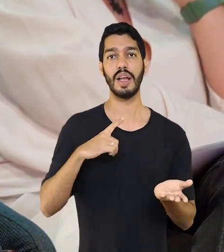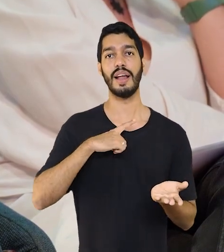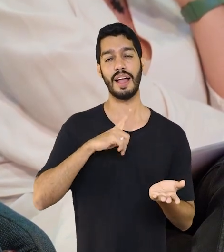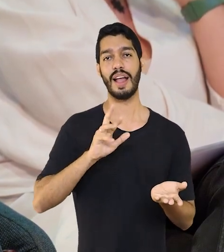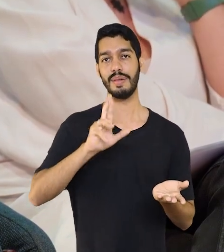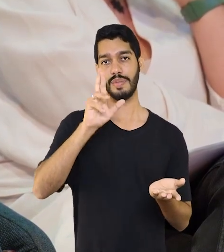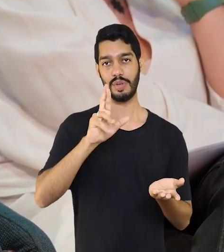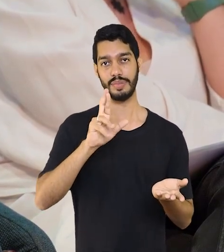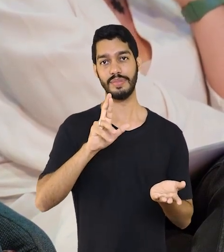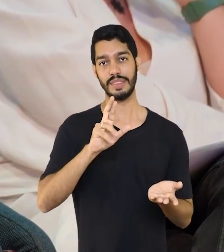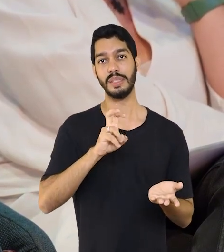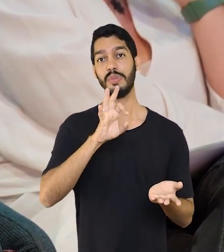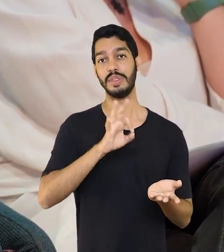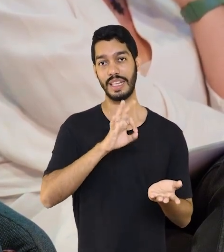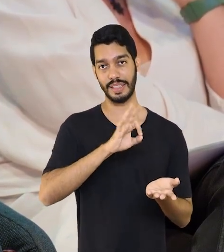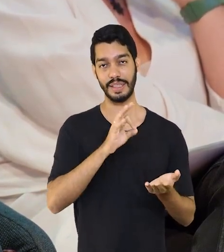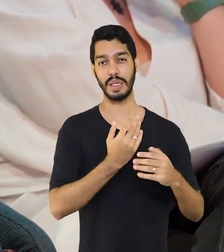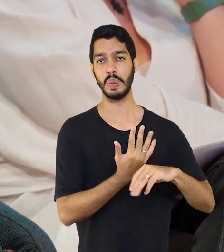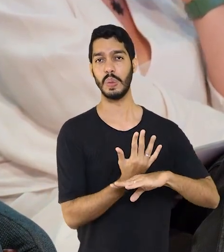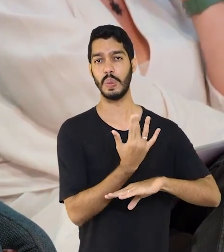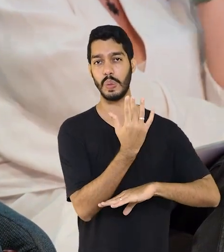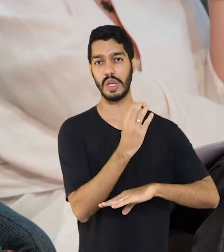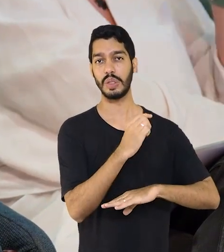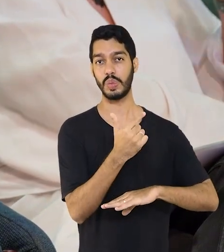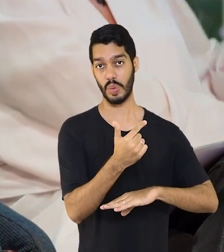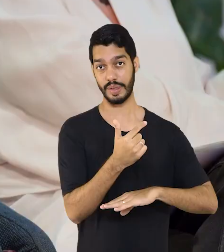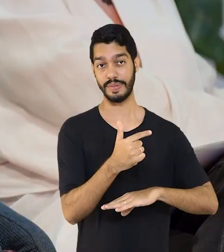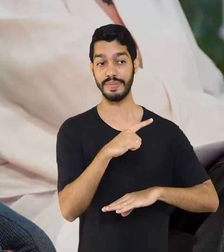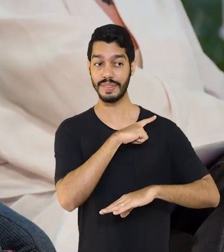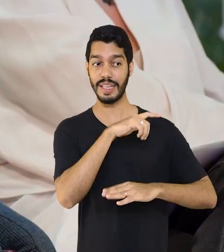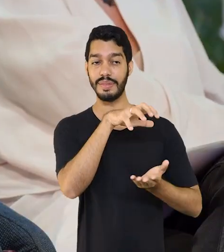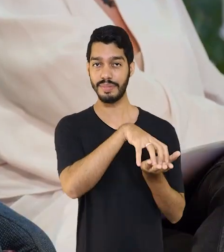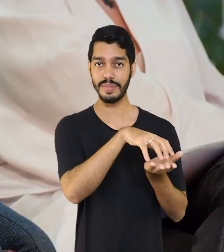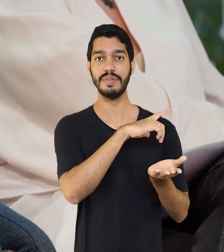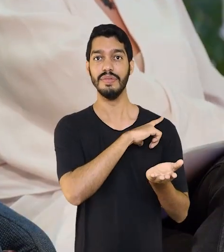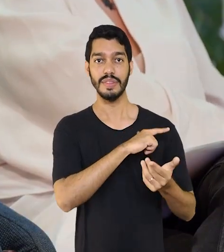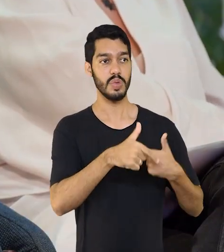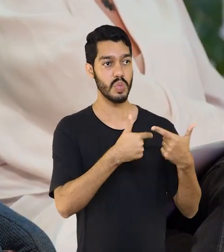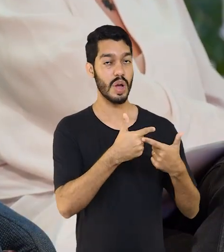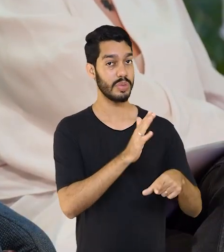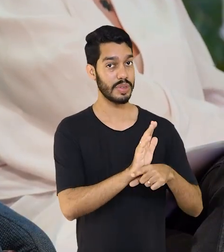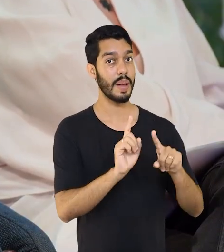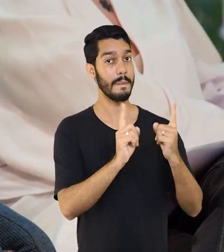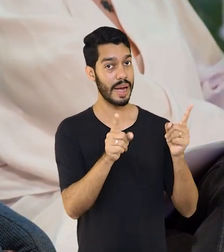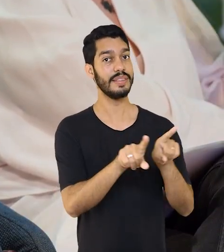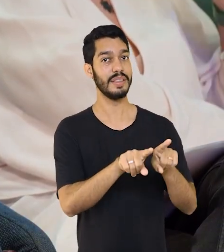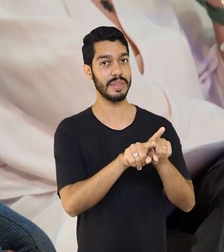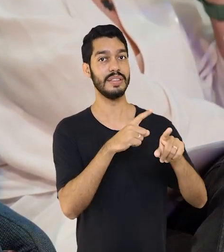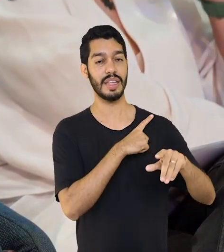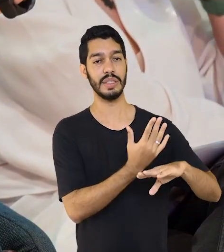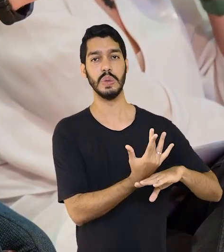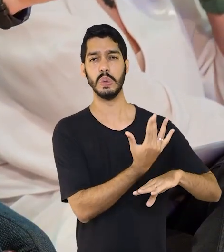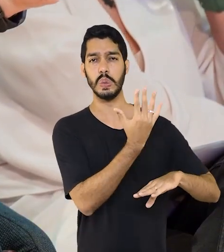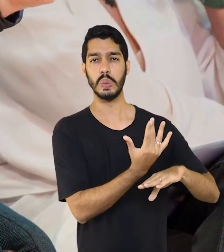responsável por 5% das emissões de gases de efeito estufa. Então, assim, é um setor que está ali para cuidar, mas também é um